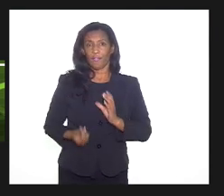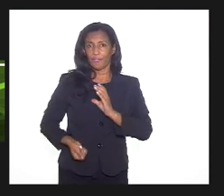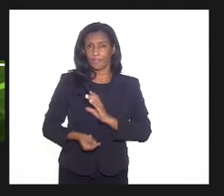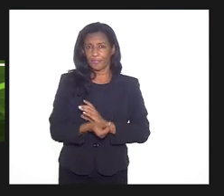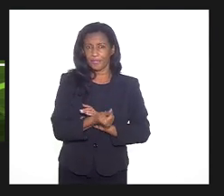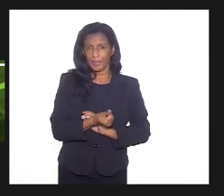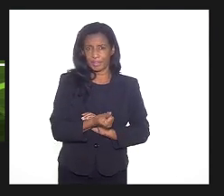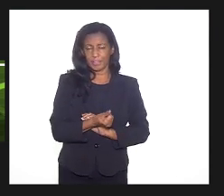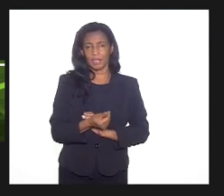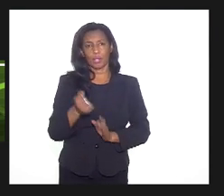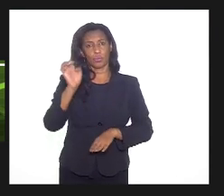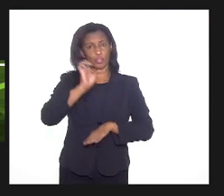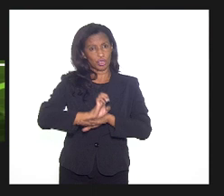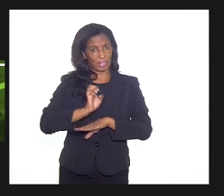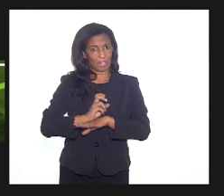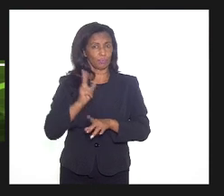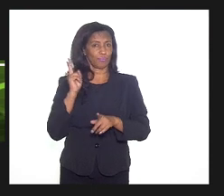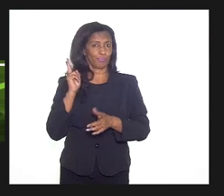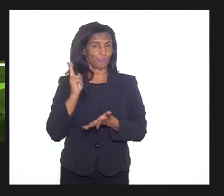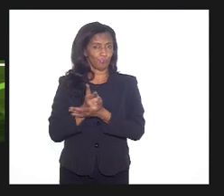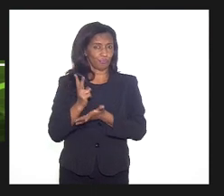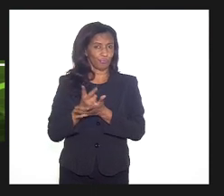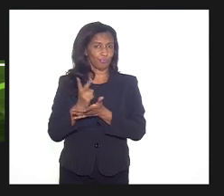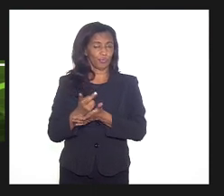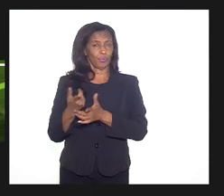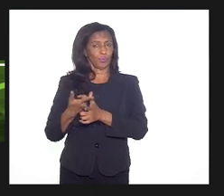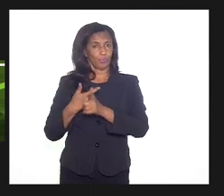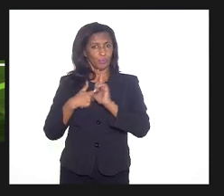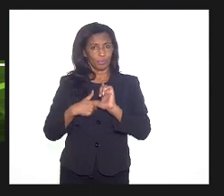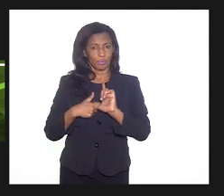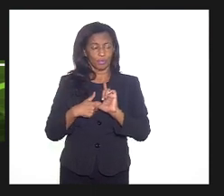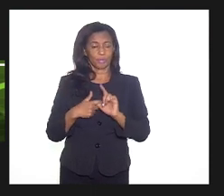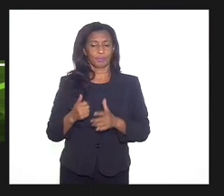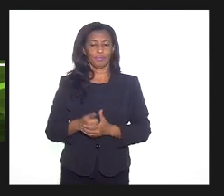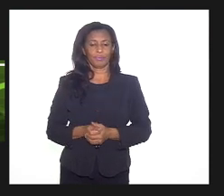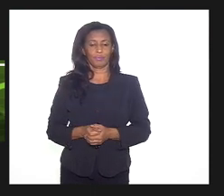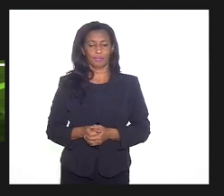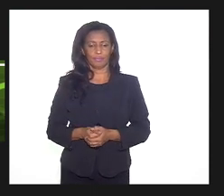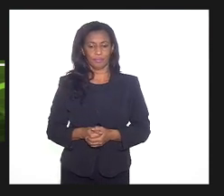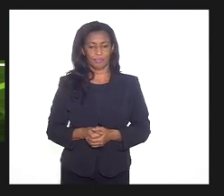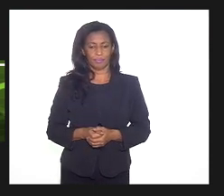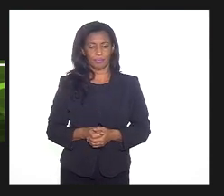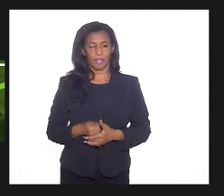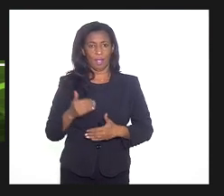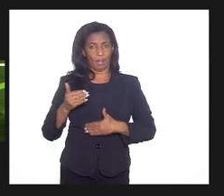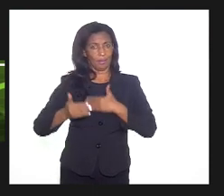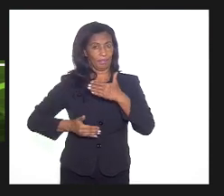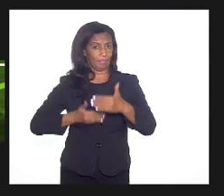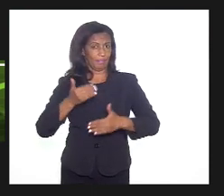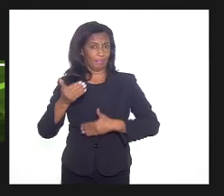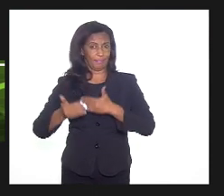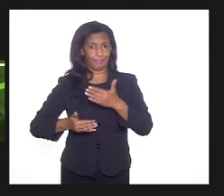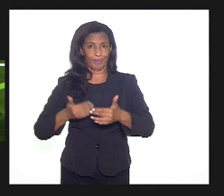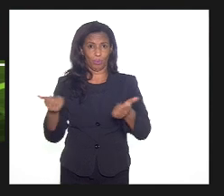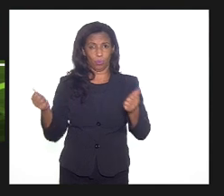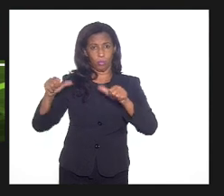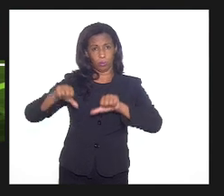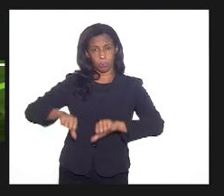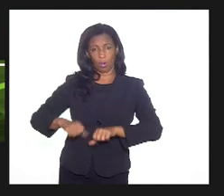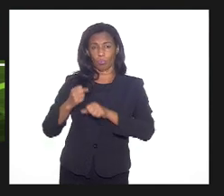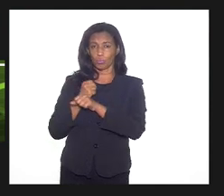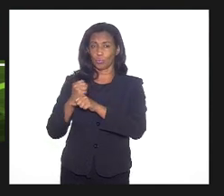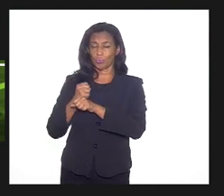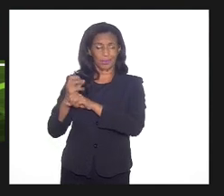ainda continua com um déficit ser agravado a cada período que passa, né? Só ao longo de muitos anos